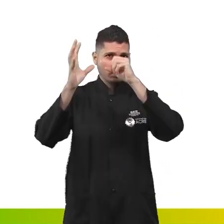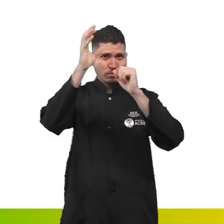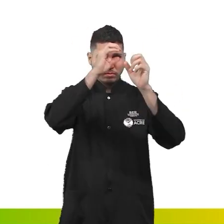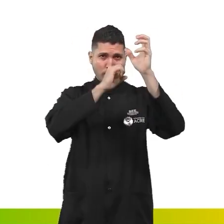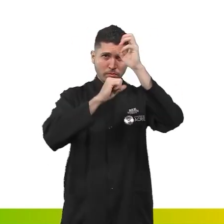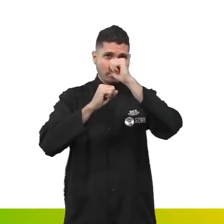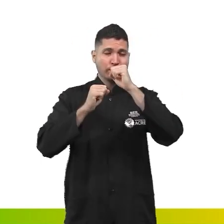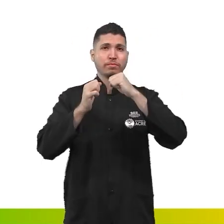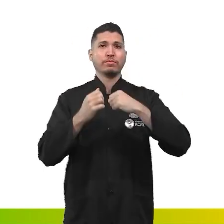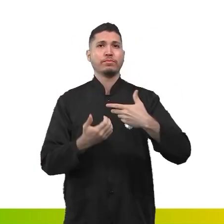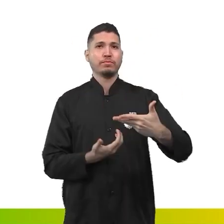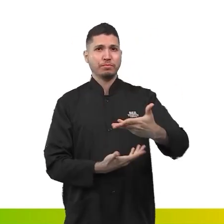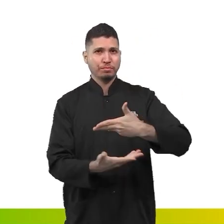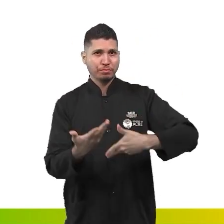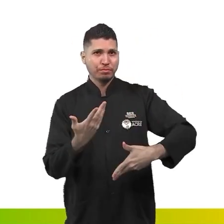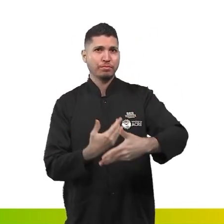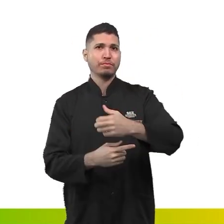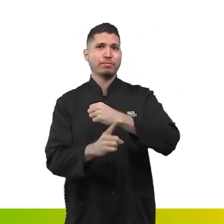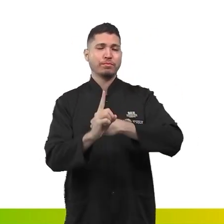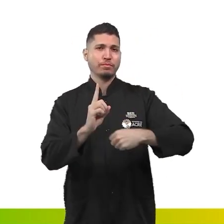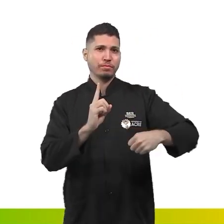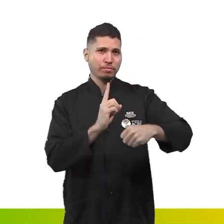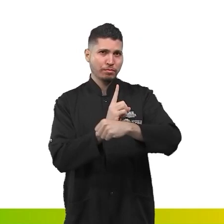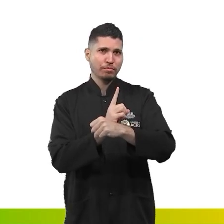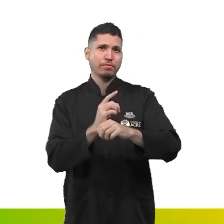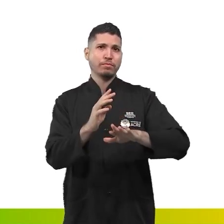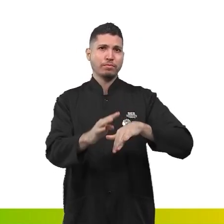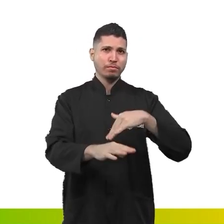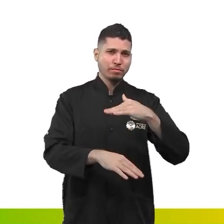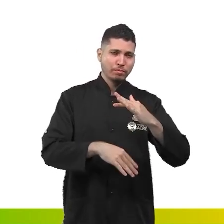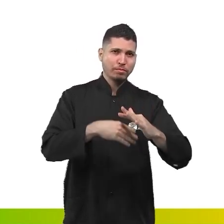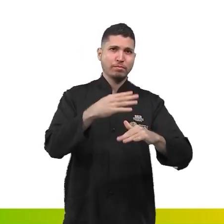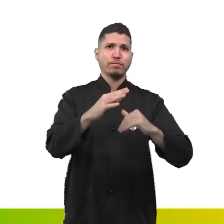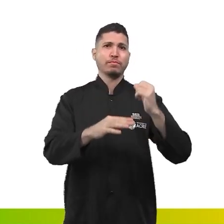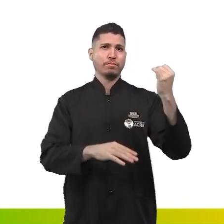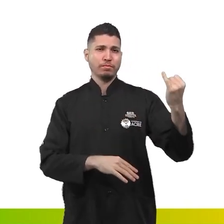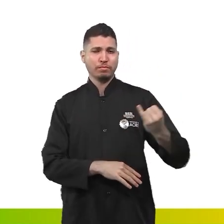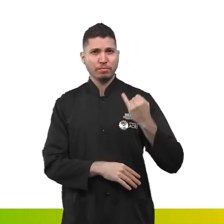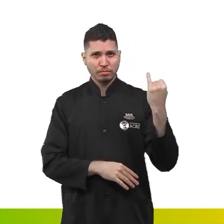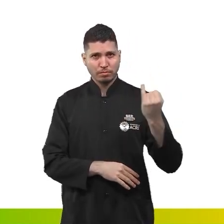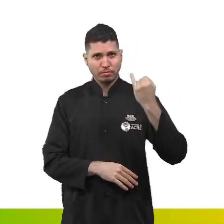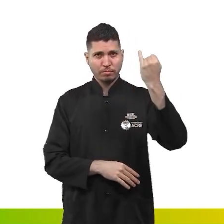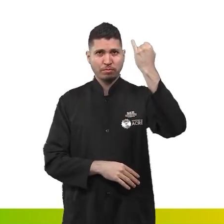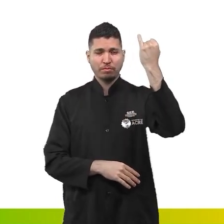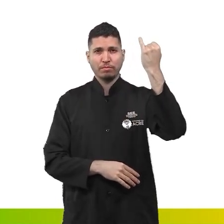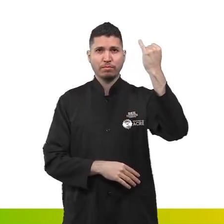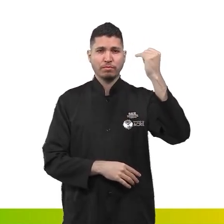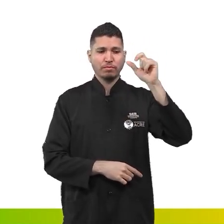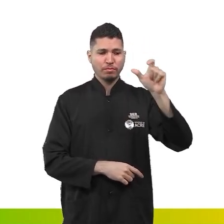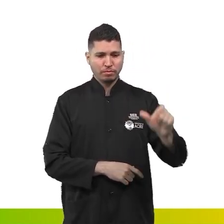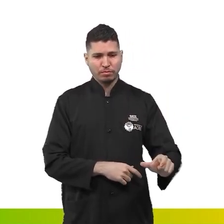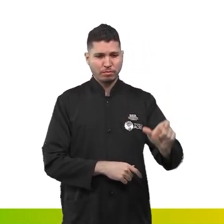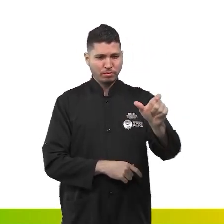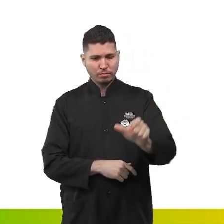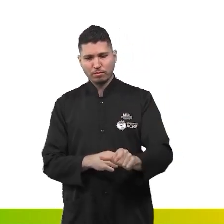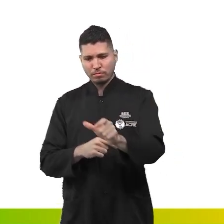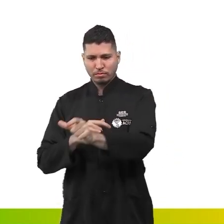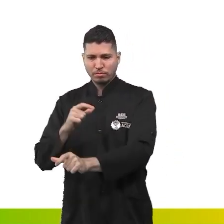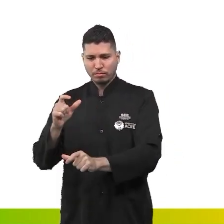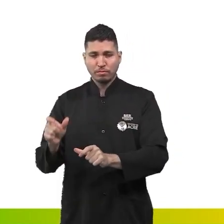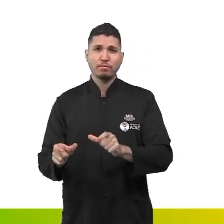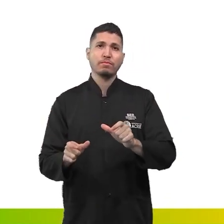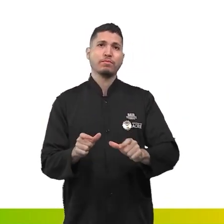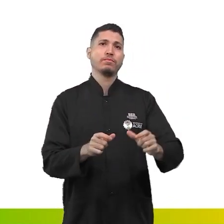A socialização é o processo essencial pelo qual indivíduos aprendem